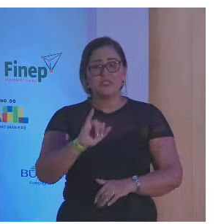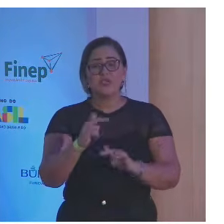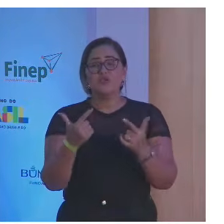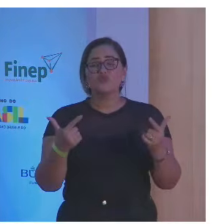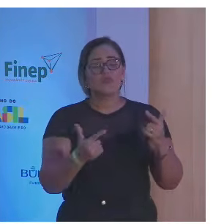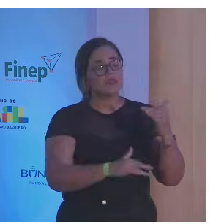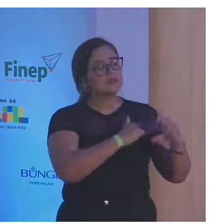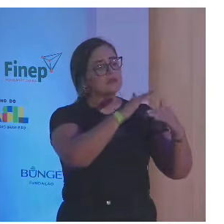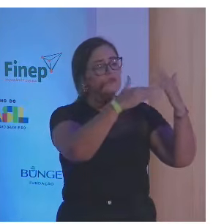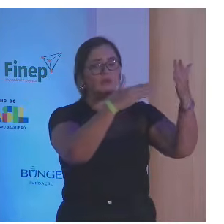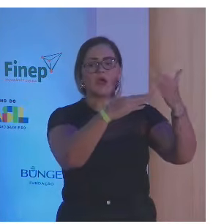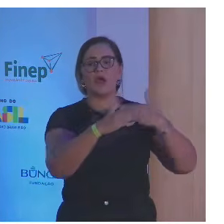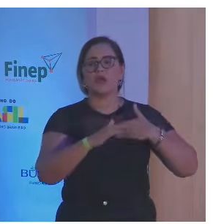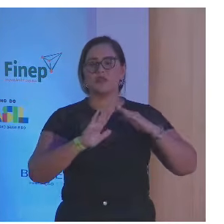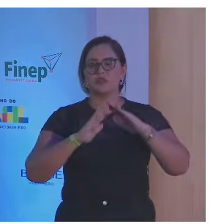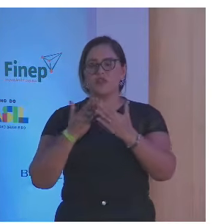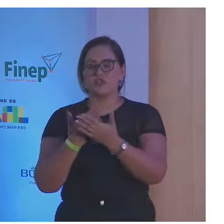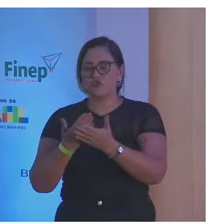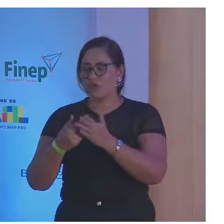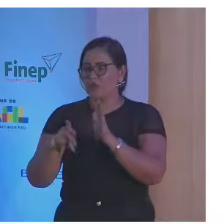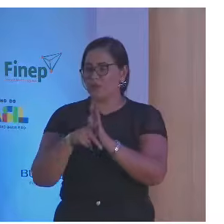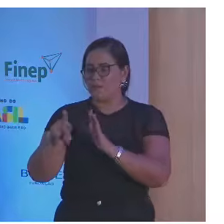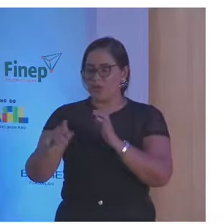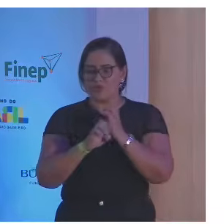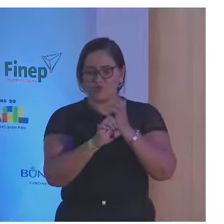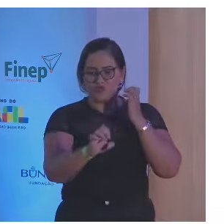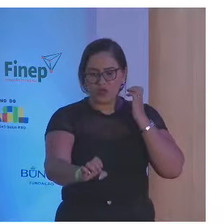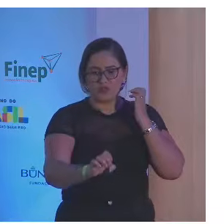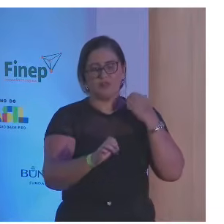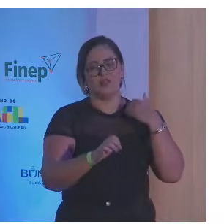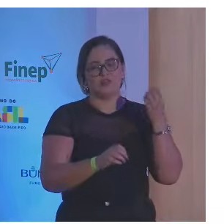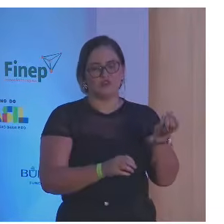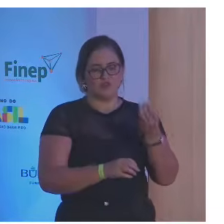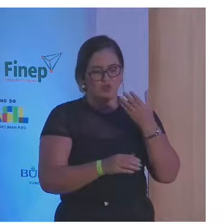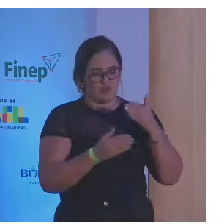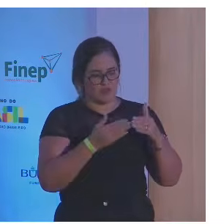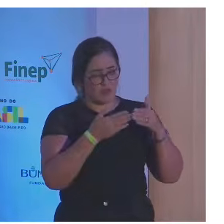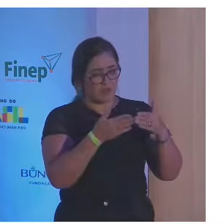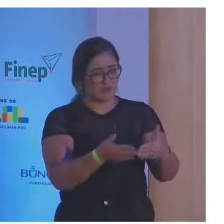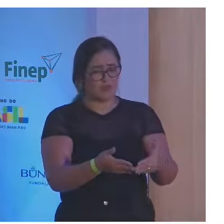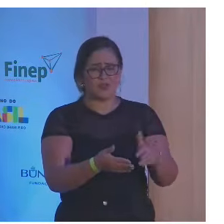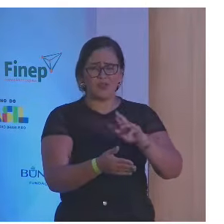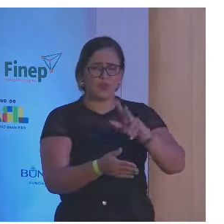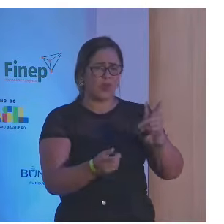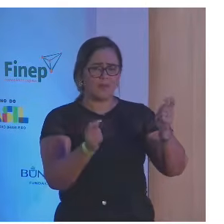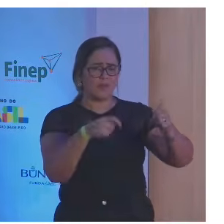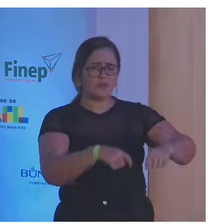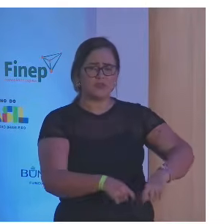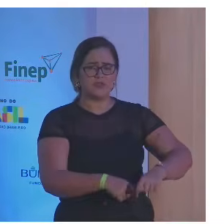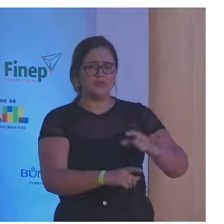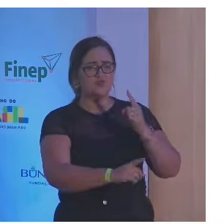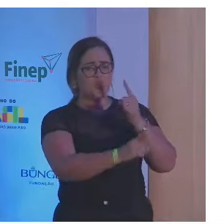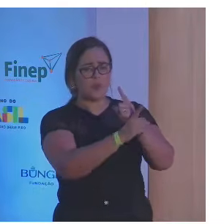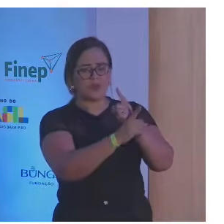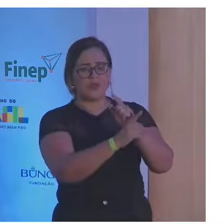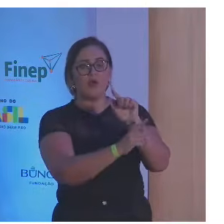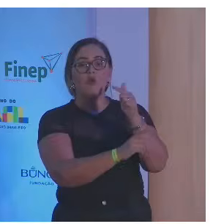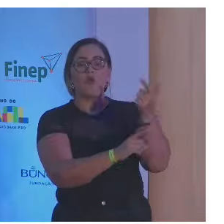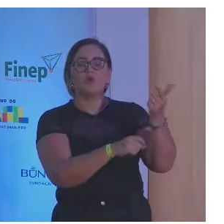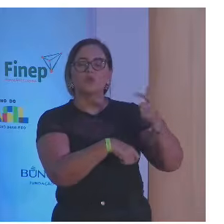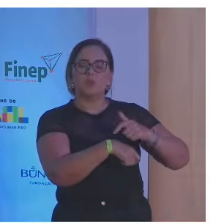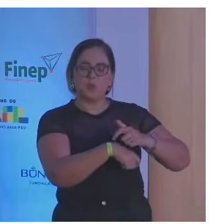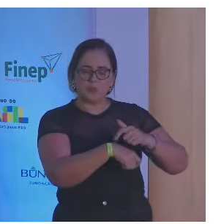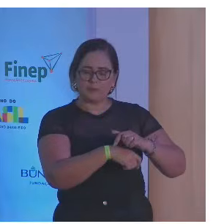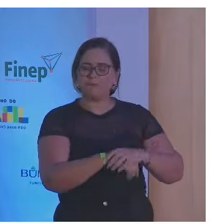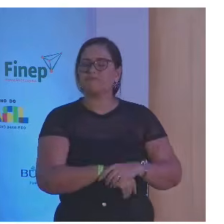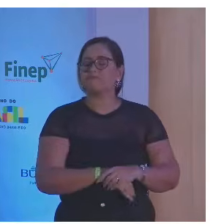desenvolvimento tecnológico, sem a escola de Sagres, os engenheiros navais e as novas embarcações, não seria nem possível descobrir outros mundos,